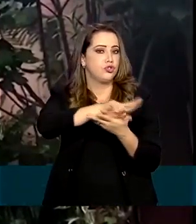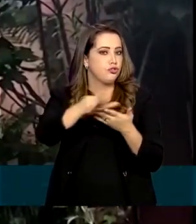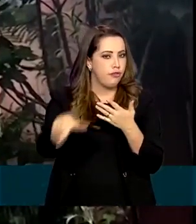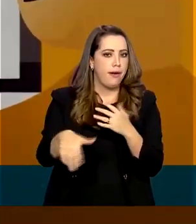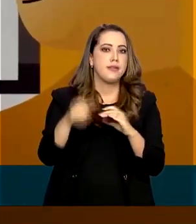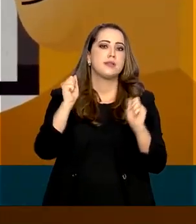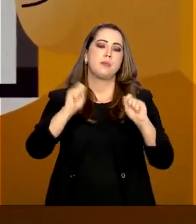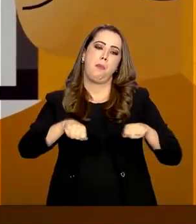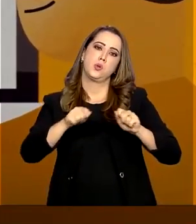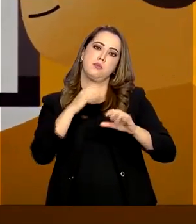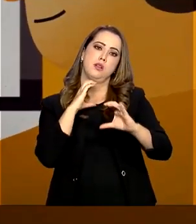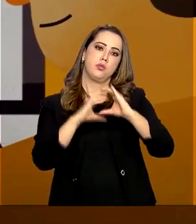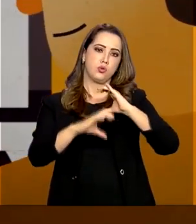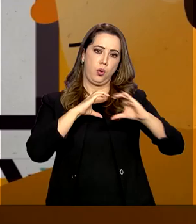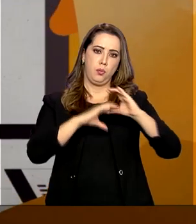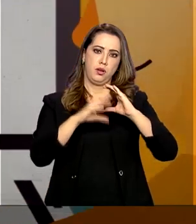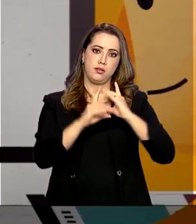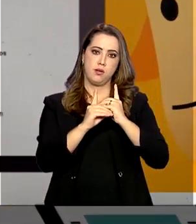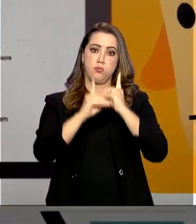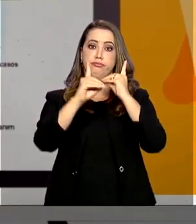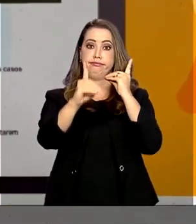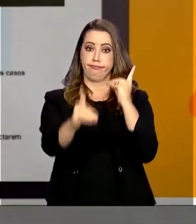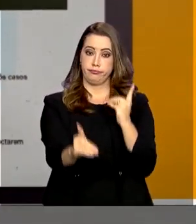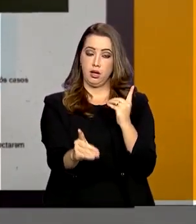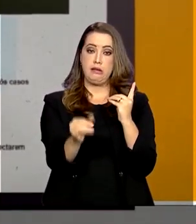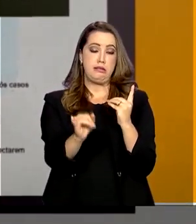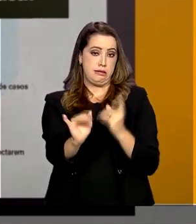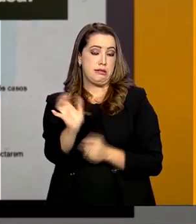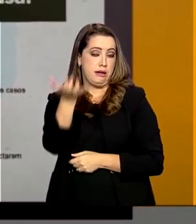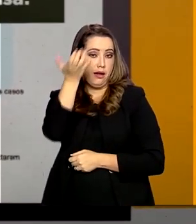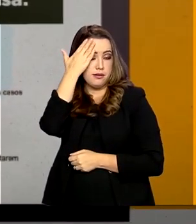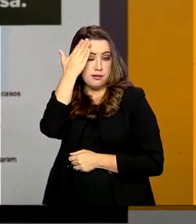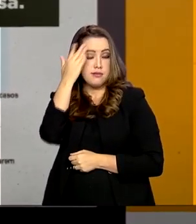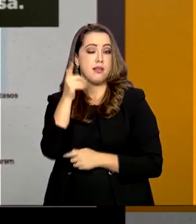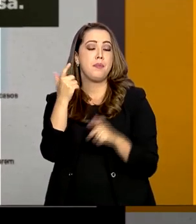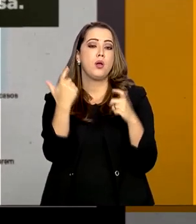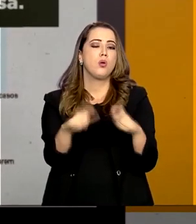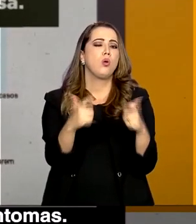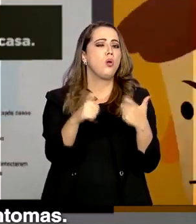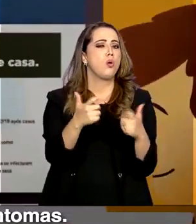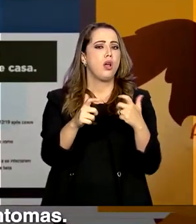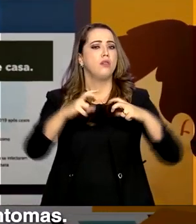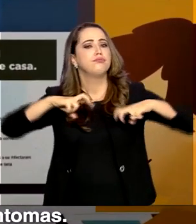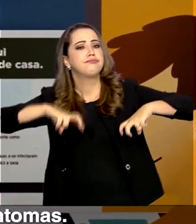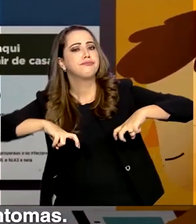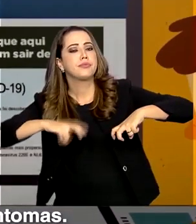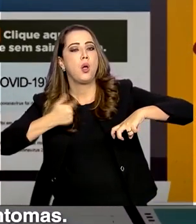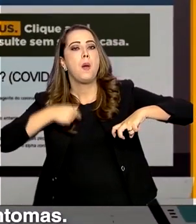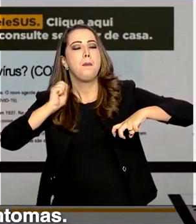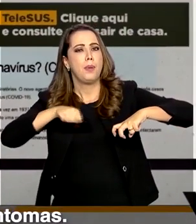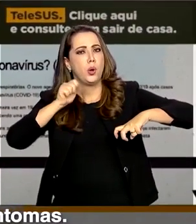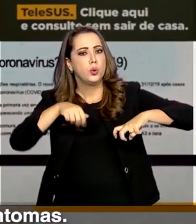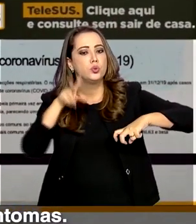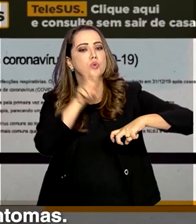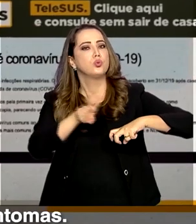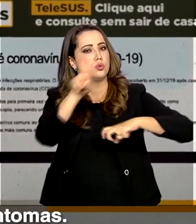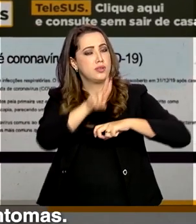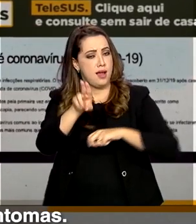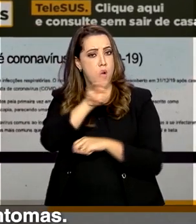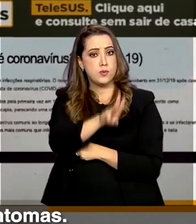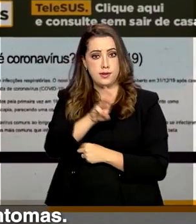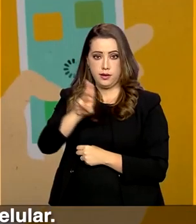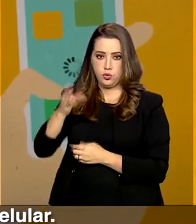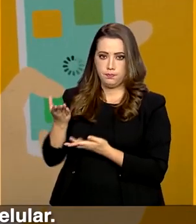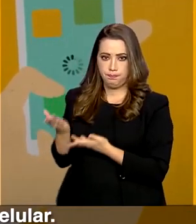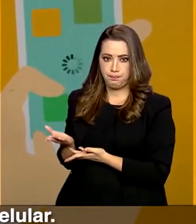atendimento à distância. Quem quiser saber sobre a doença e locais de atendimento pode usar o site do Ministério